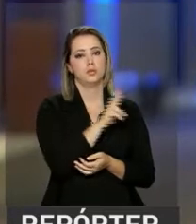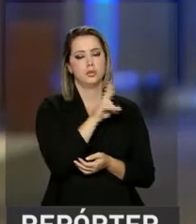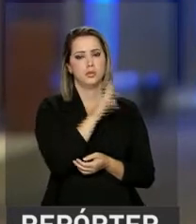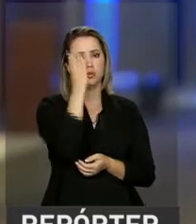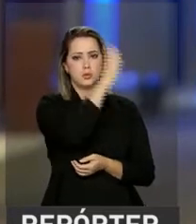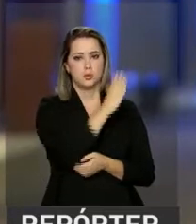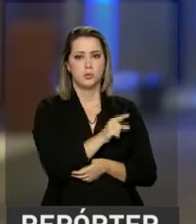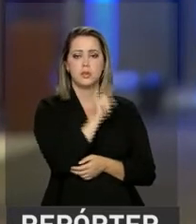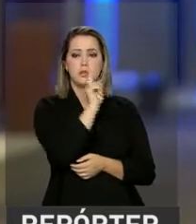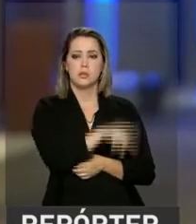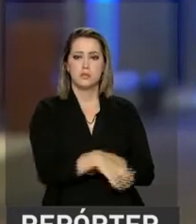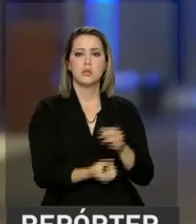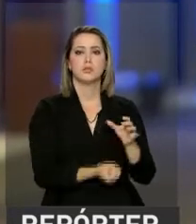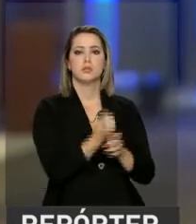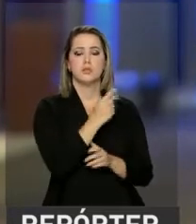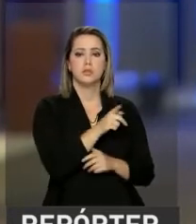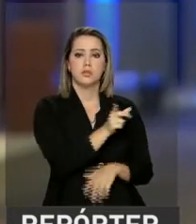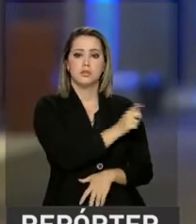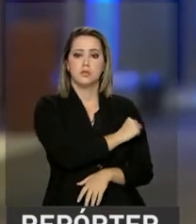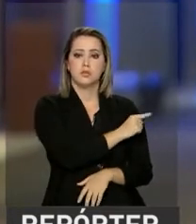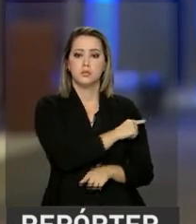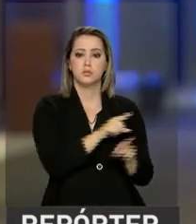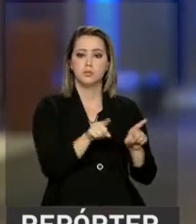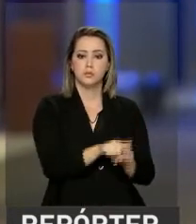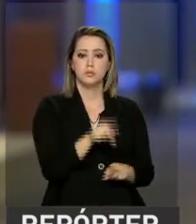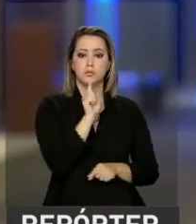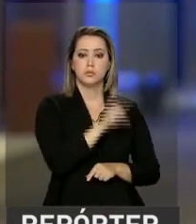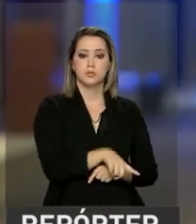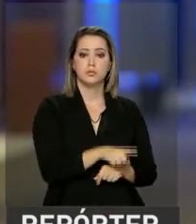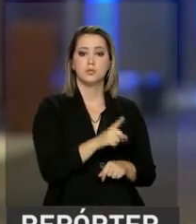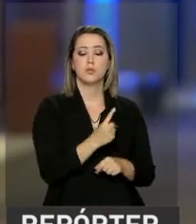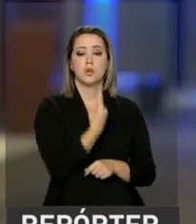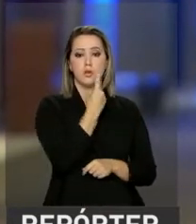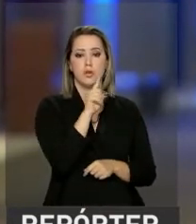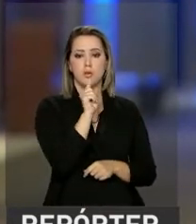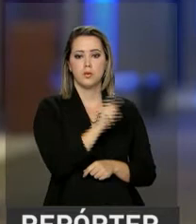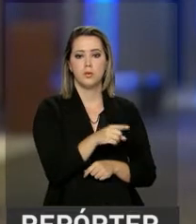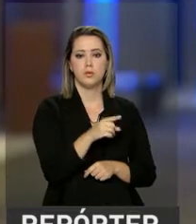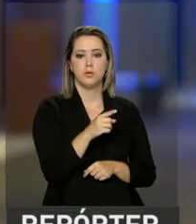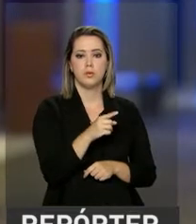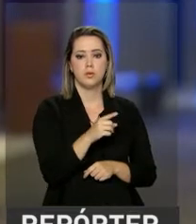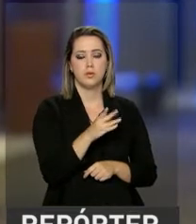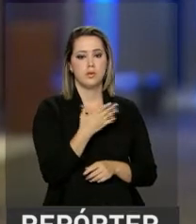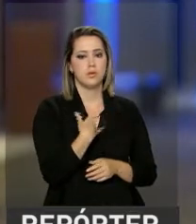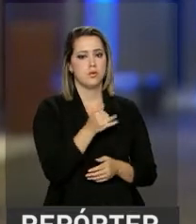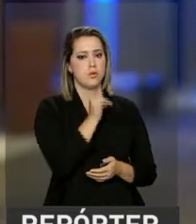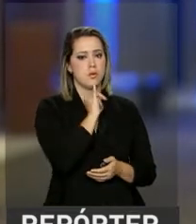Brasil é grande produtor de vacina e é um dos